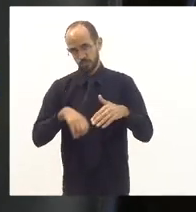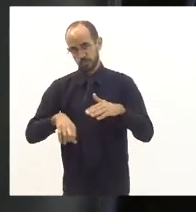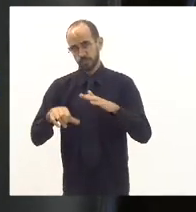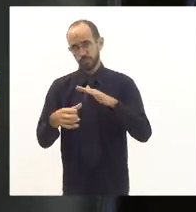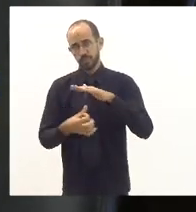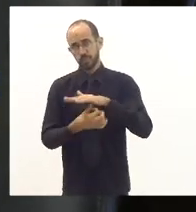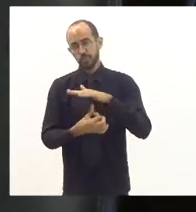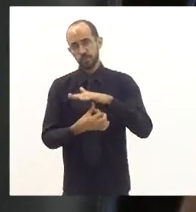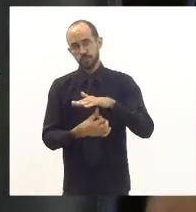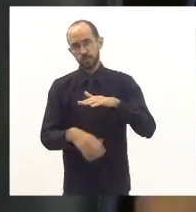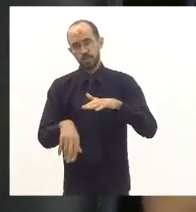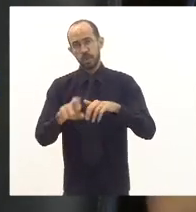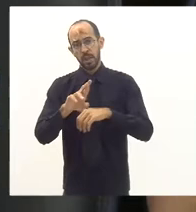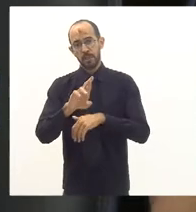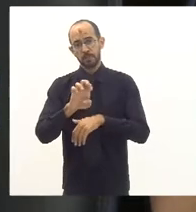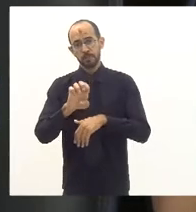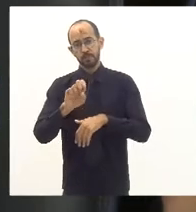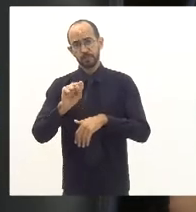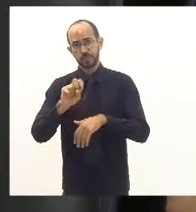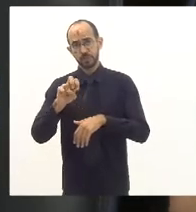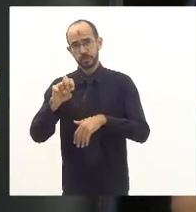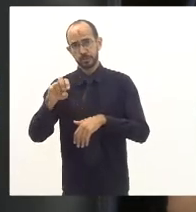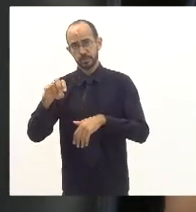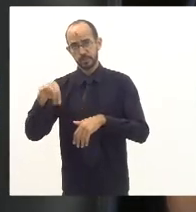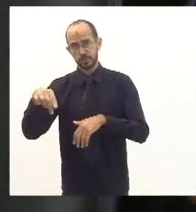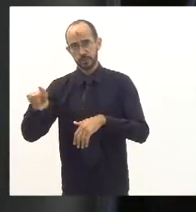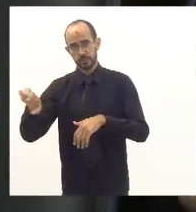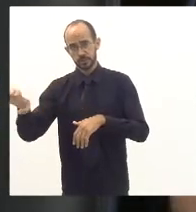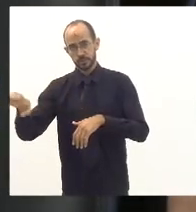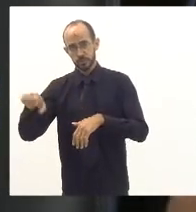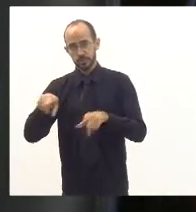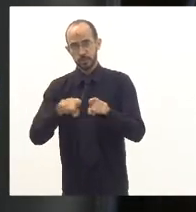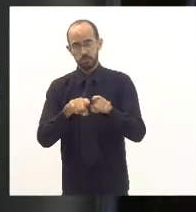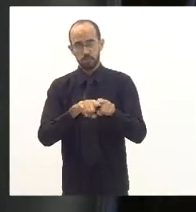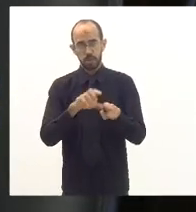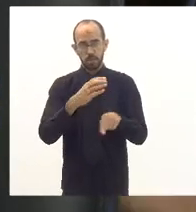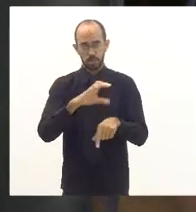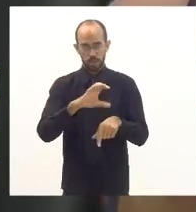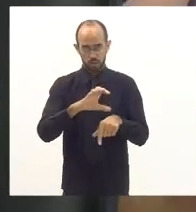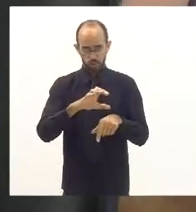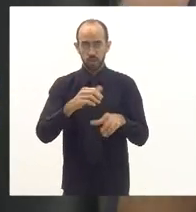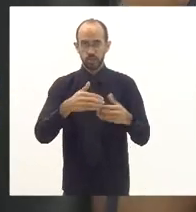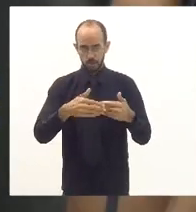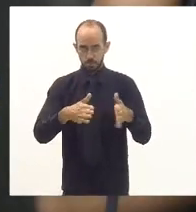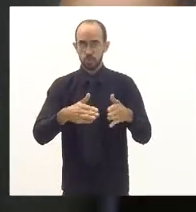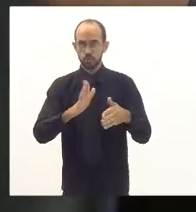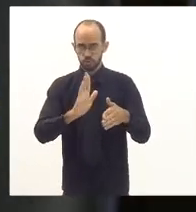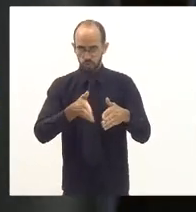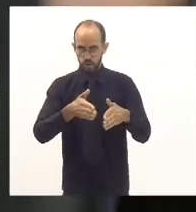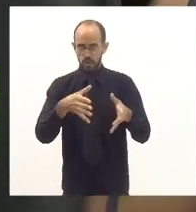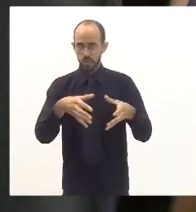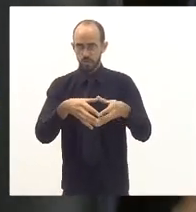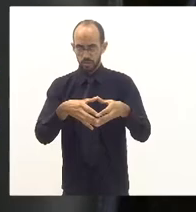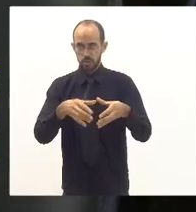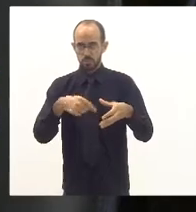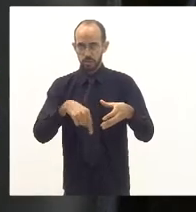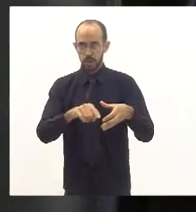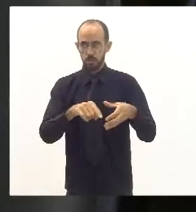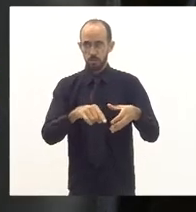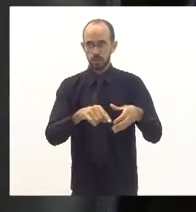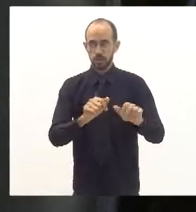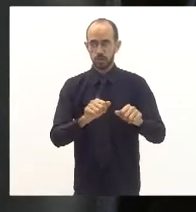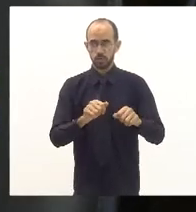Resende e Niterói. São 2 ambulatórios que se abriram ultimamente. A equipe tem ido acompanhar essas agendas. Foi feita semana passada